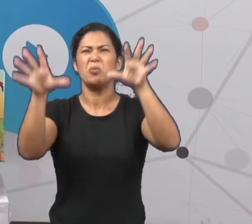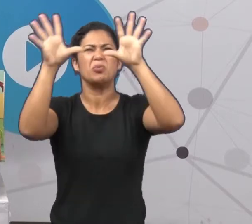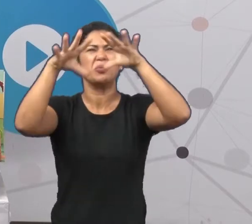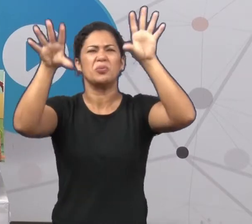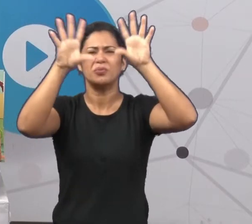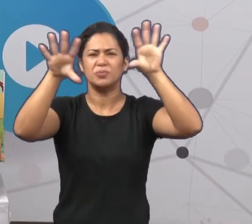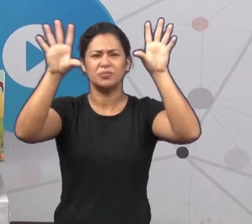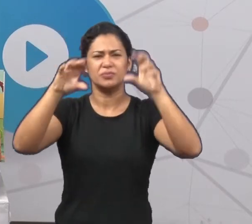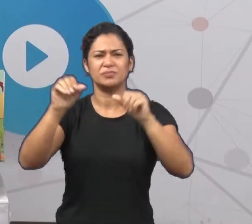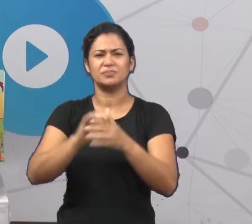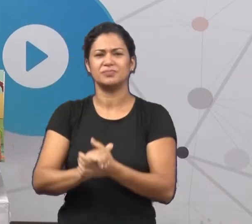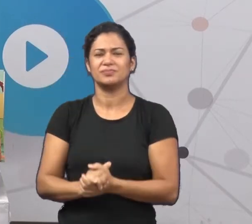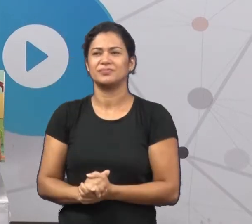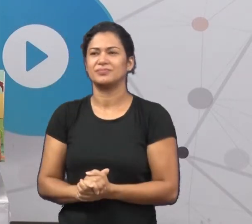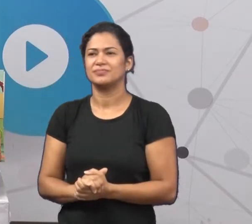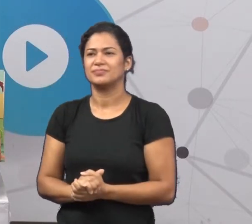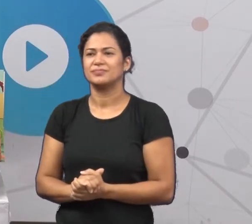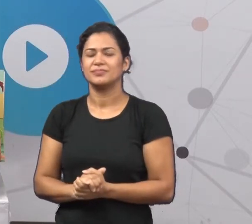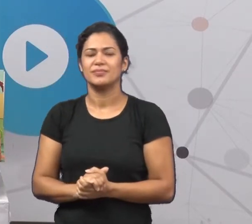enfim.